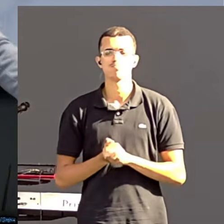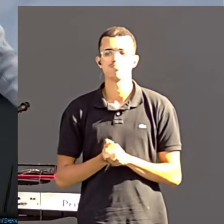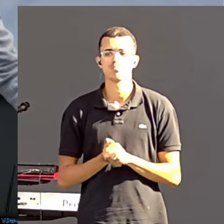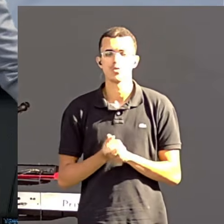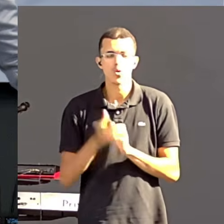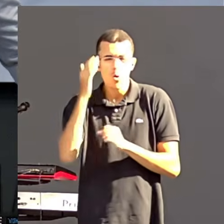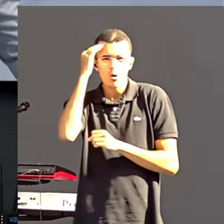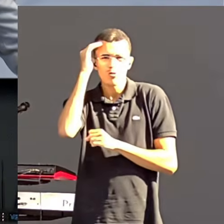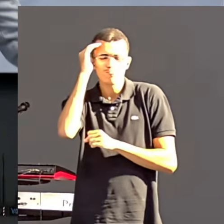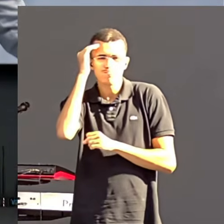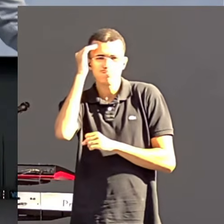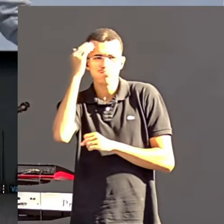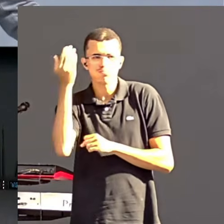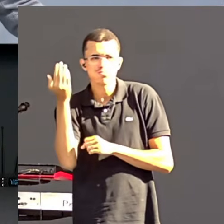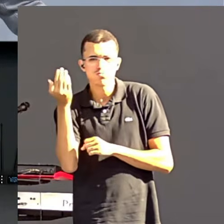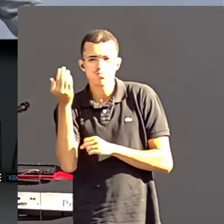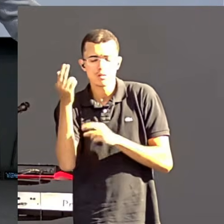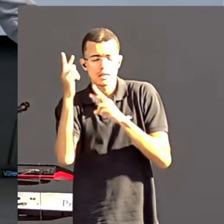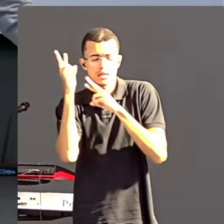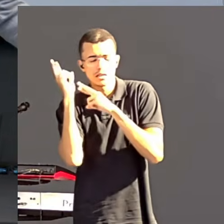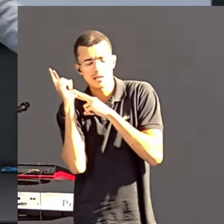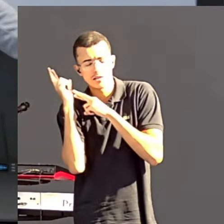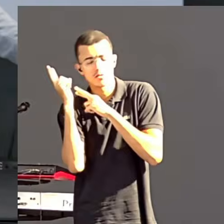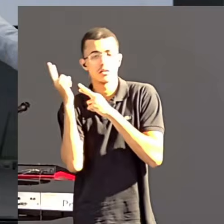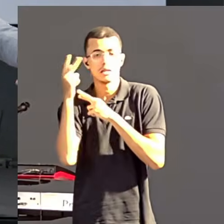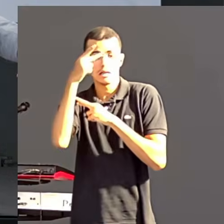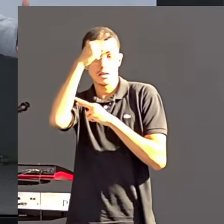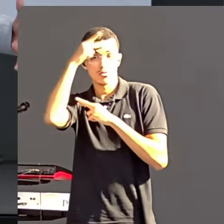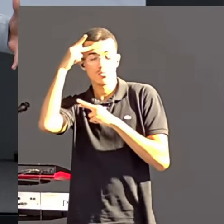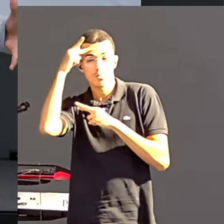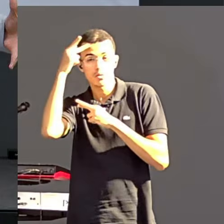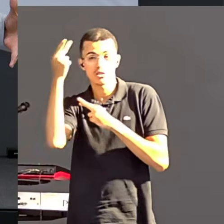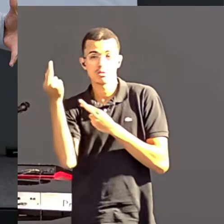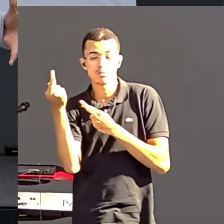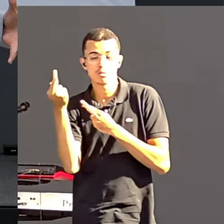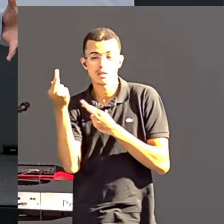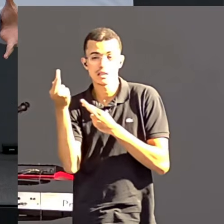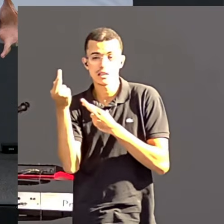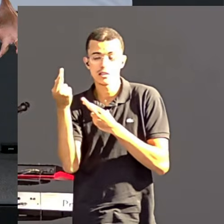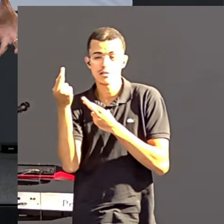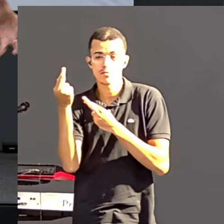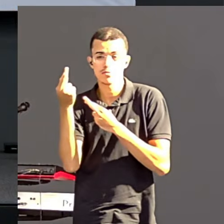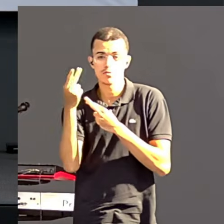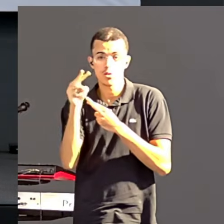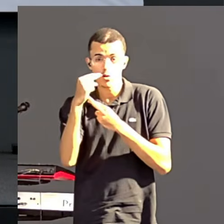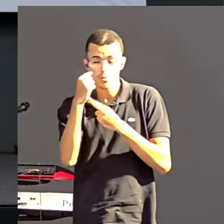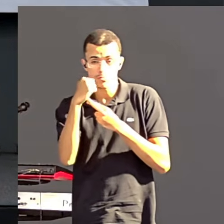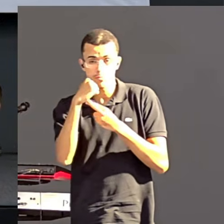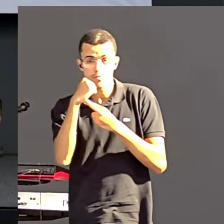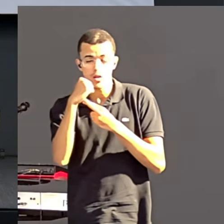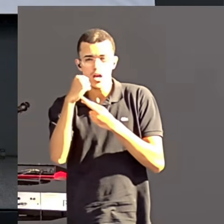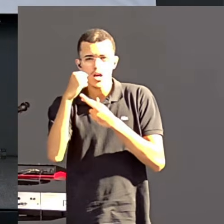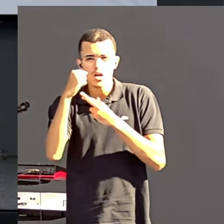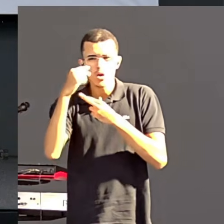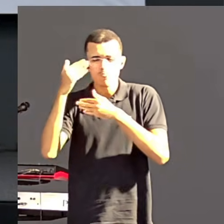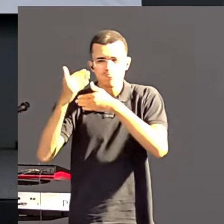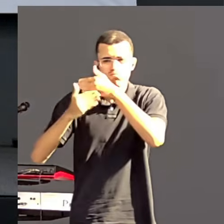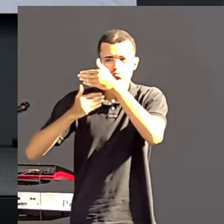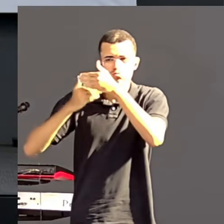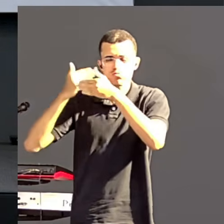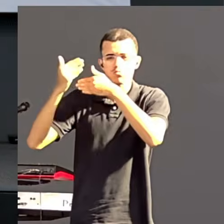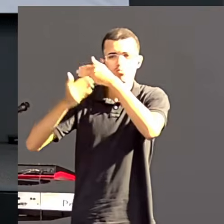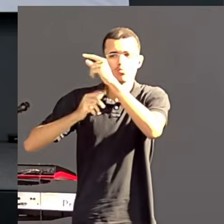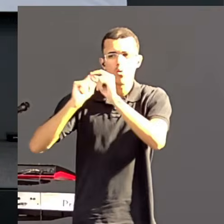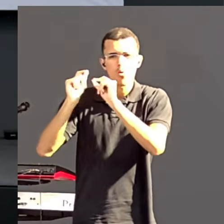o entendimento desse dormir de alguém que passivamente, olhe para mim, alguém que passivamente, o